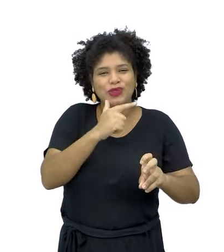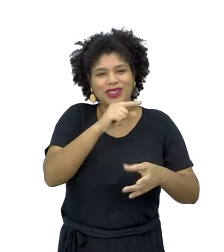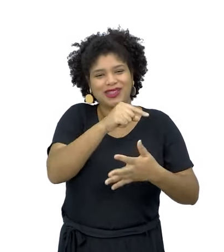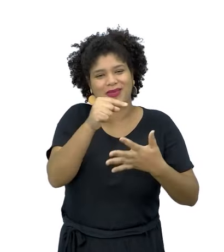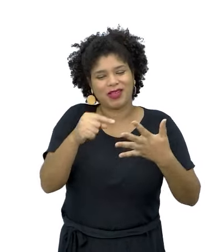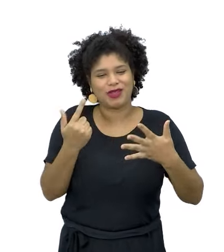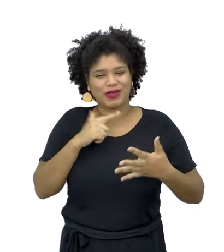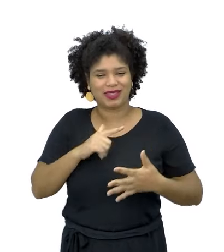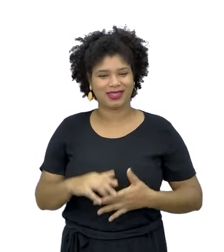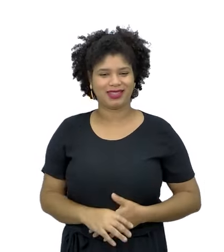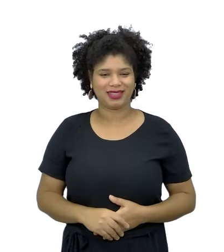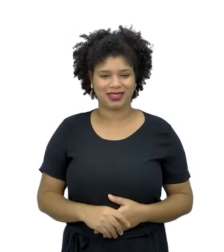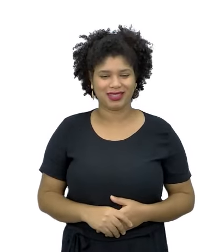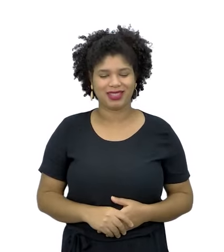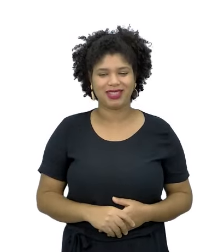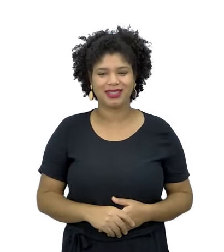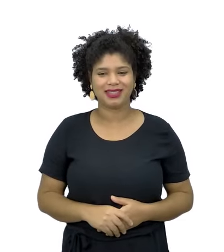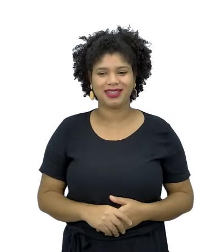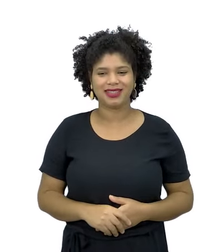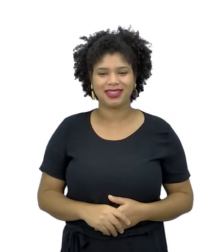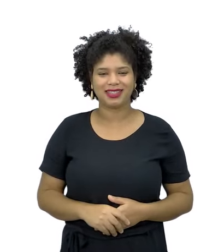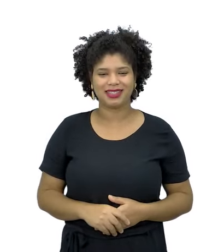potencialidade.